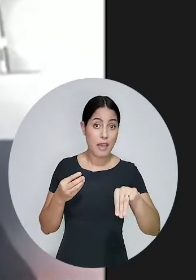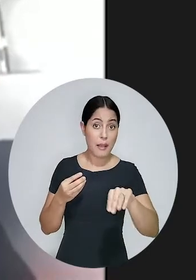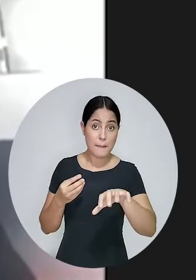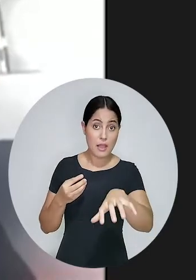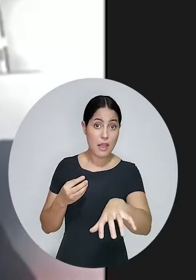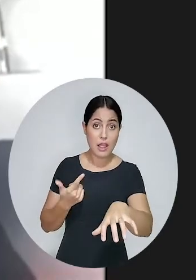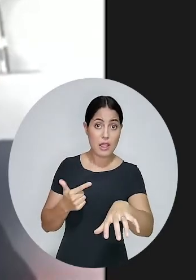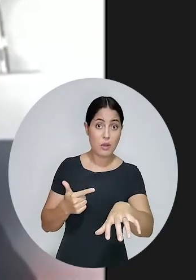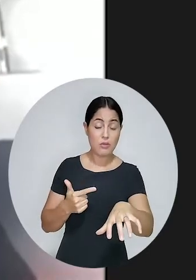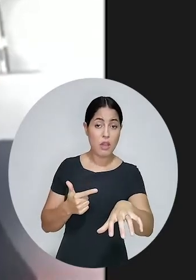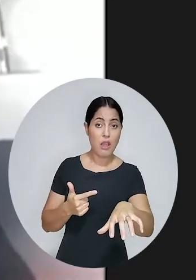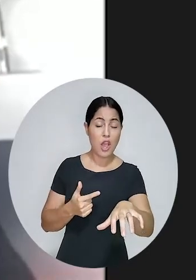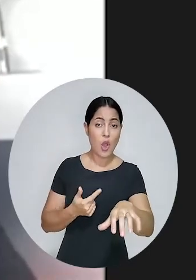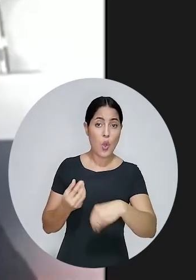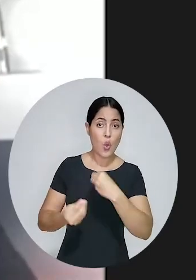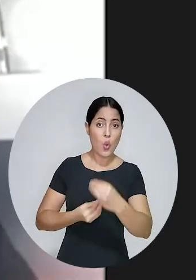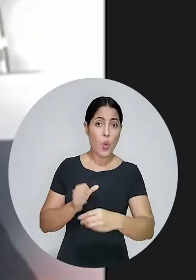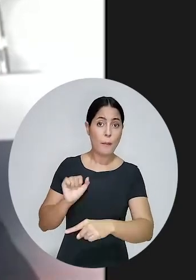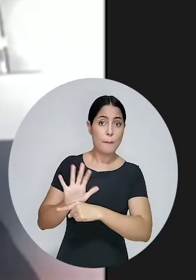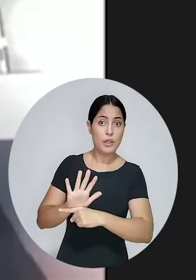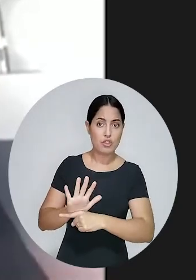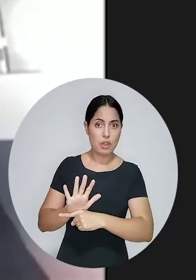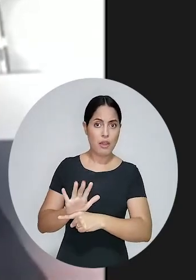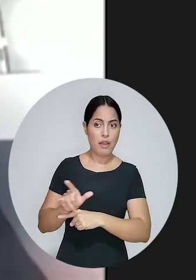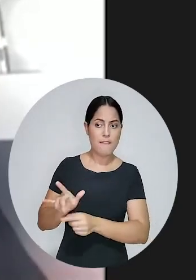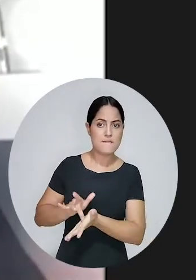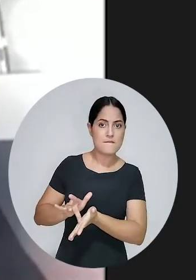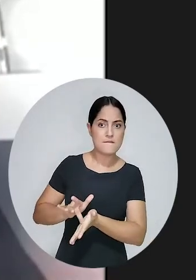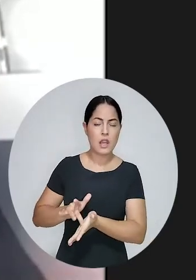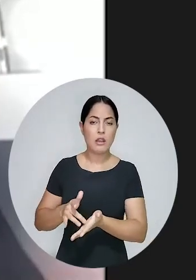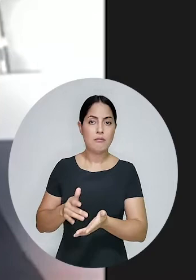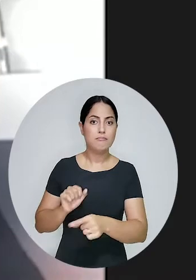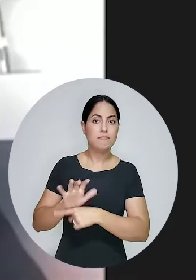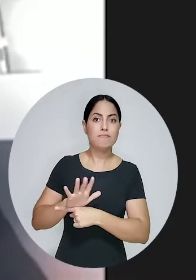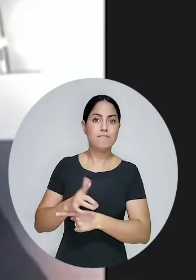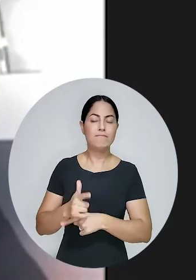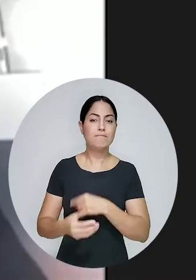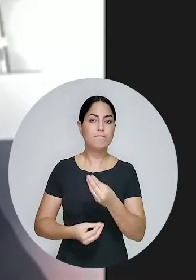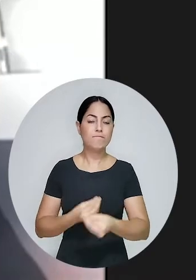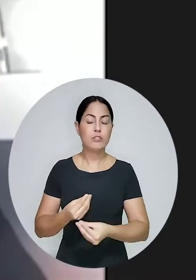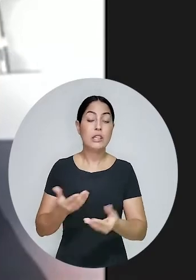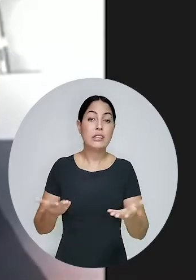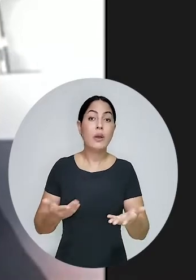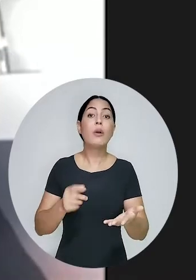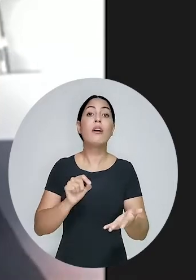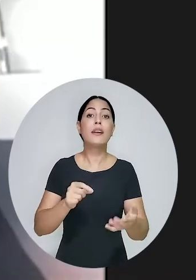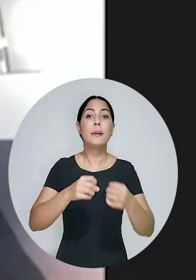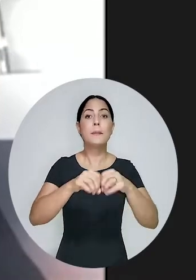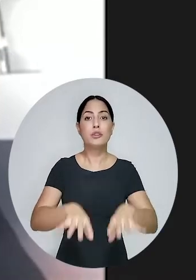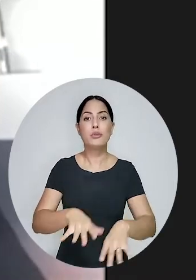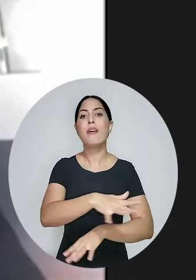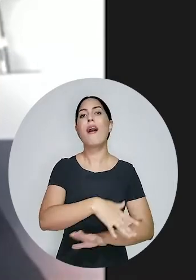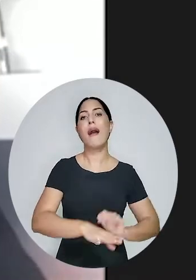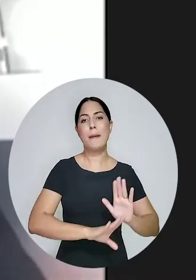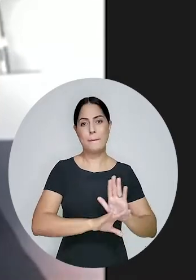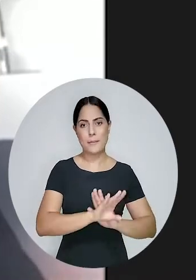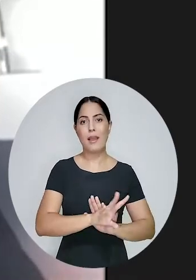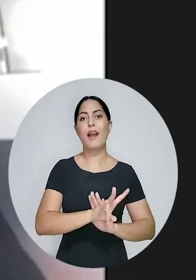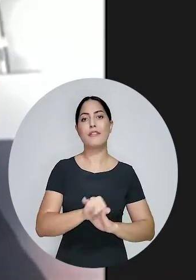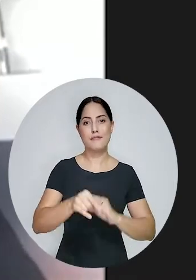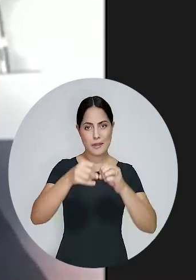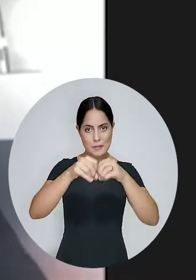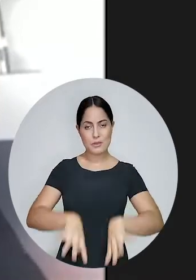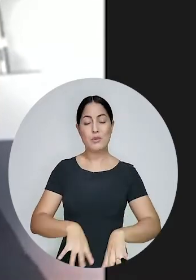tipo de situação, quem perde é o mercado como um todo, já que o valor segurança é